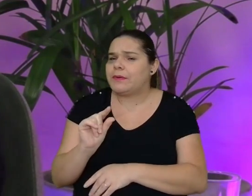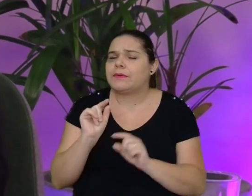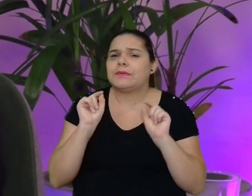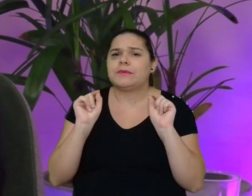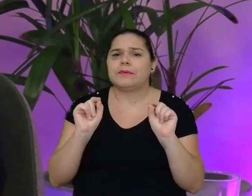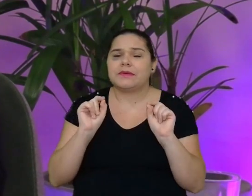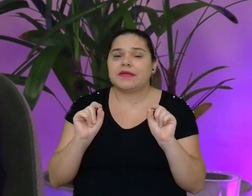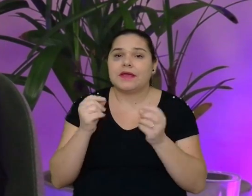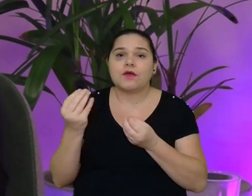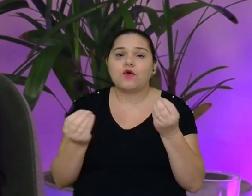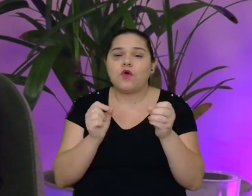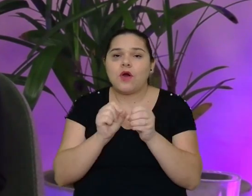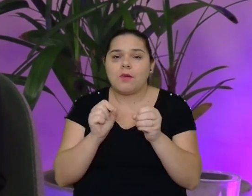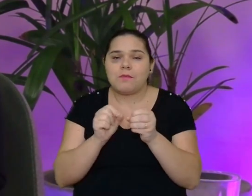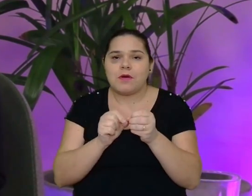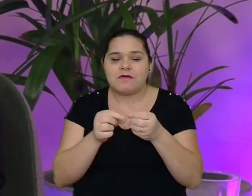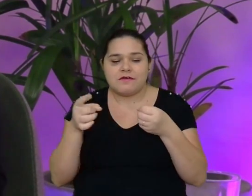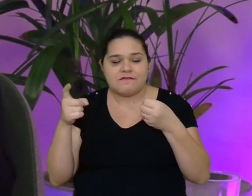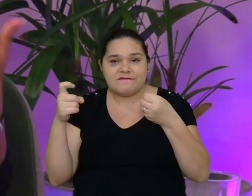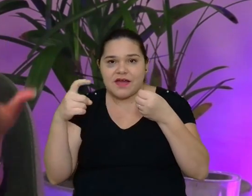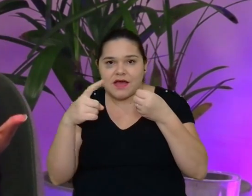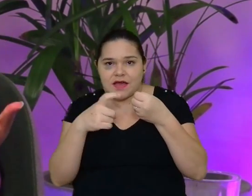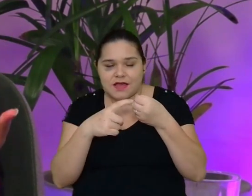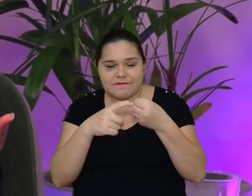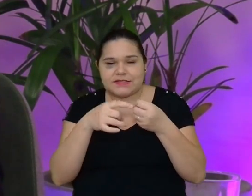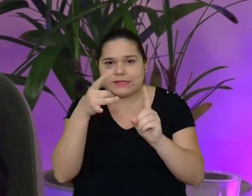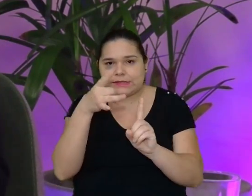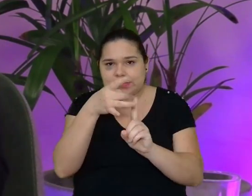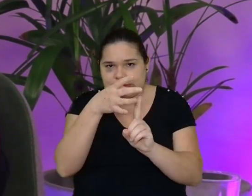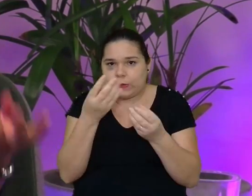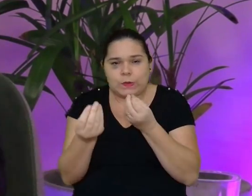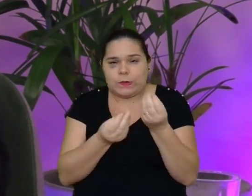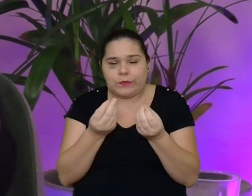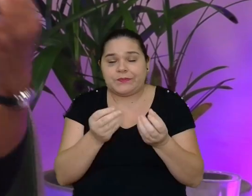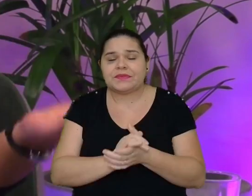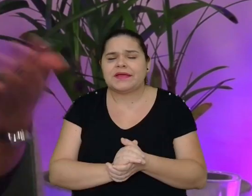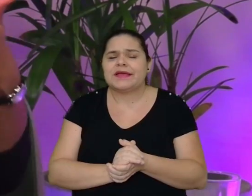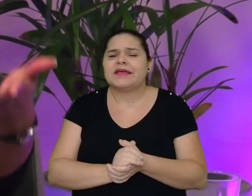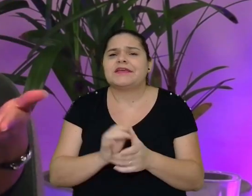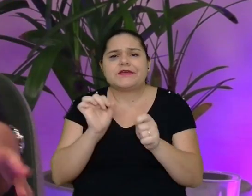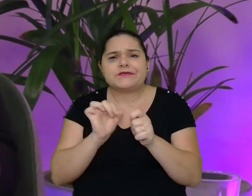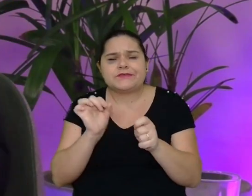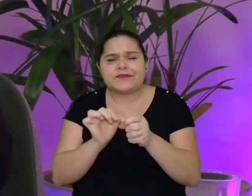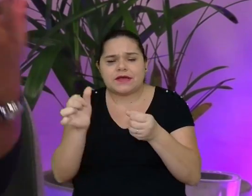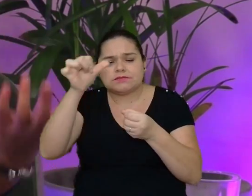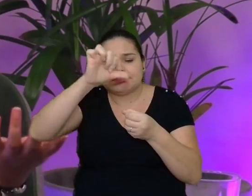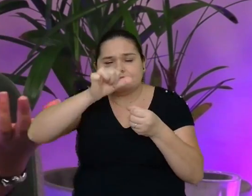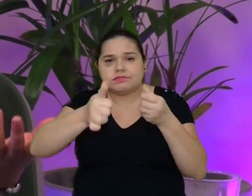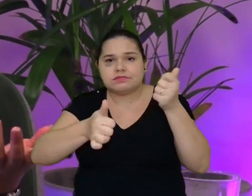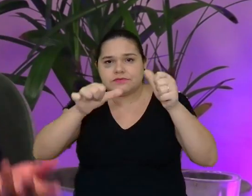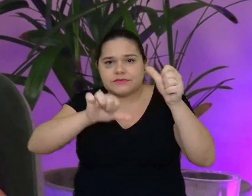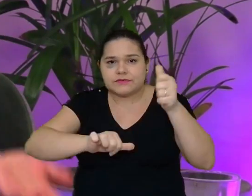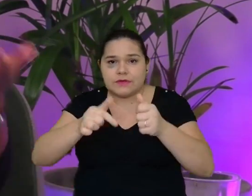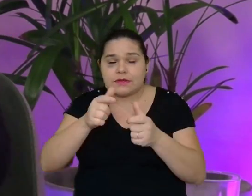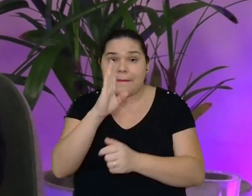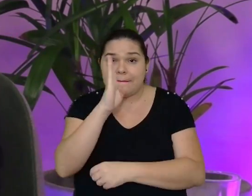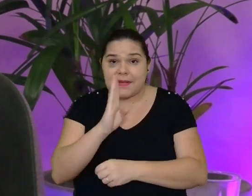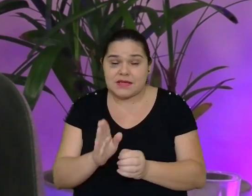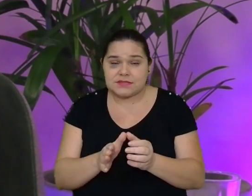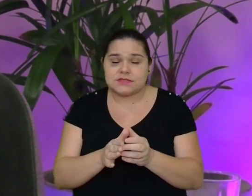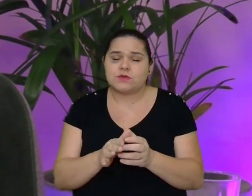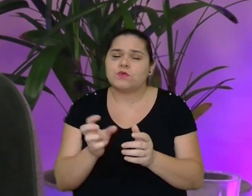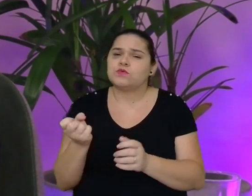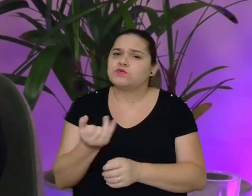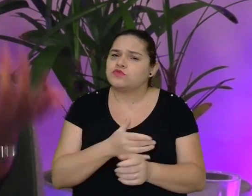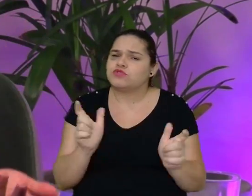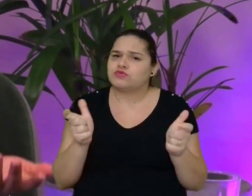de fertilidade, no modo geral, né? O número de procedimentos ligados à fertilidade vem crescendo no Brasil, né? Segundo dados da Anvisa, tanto de